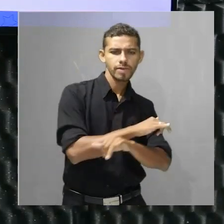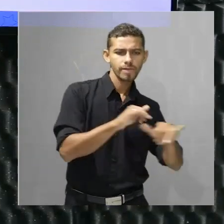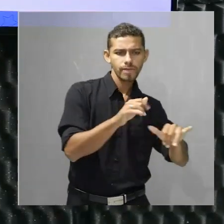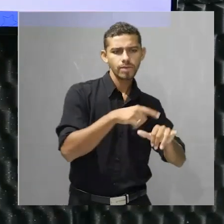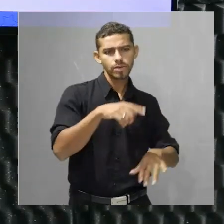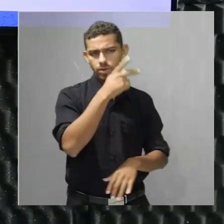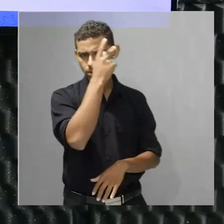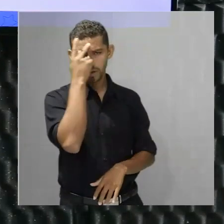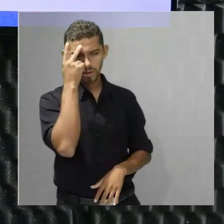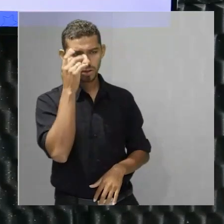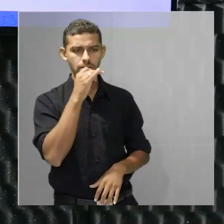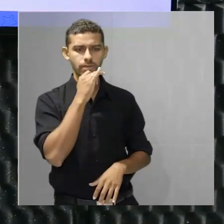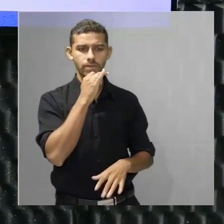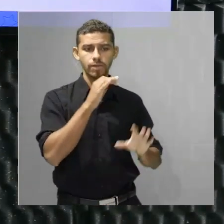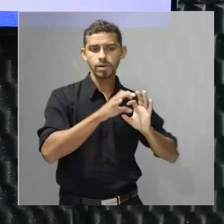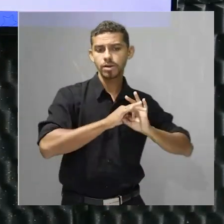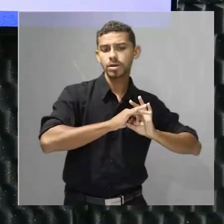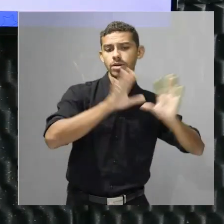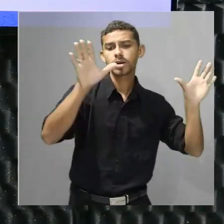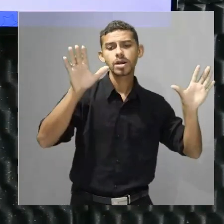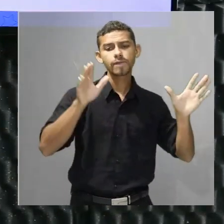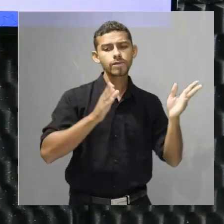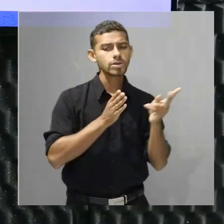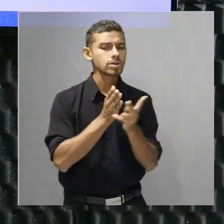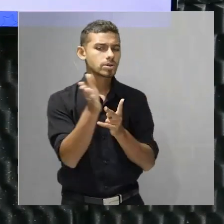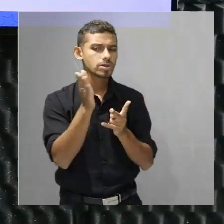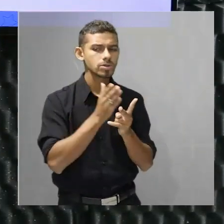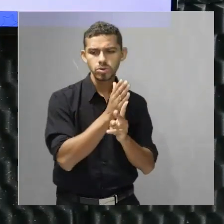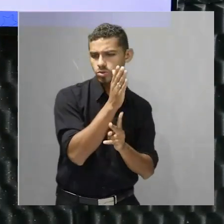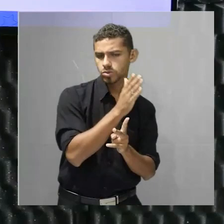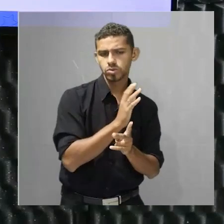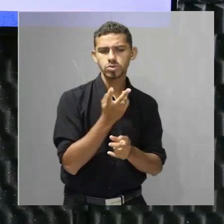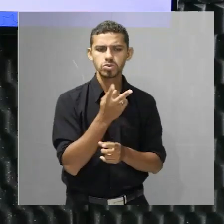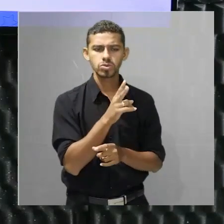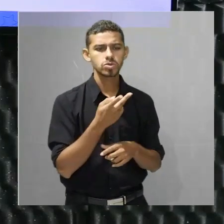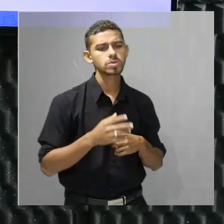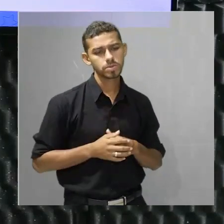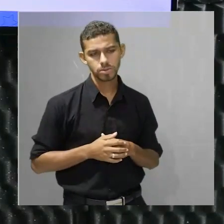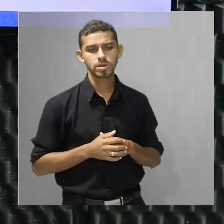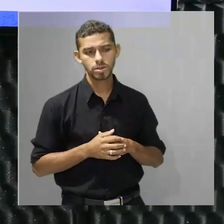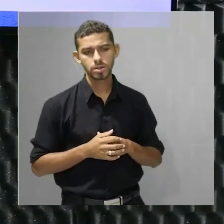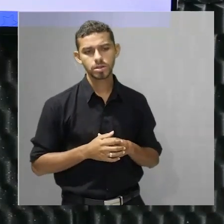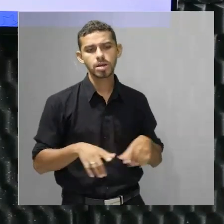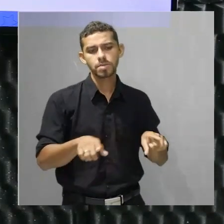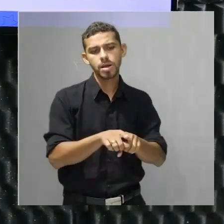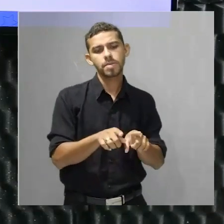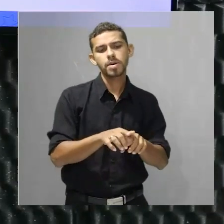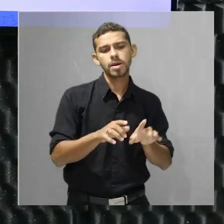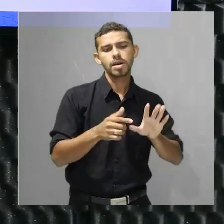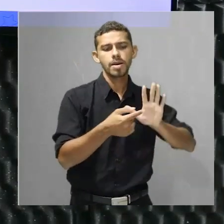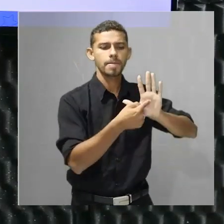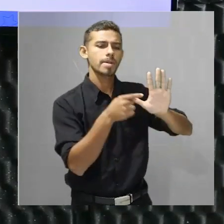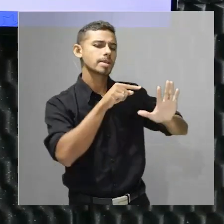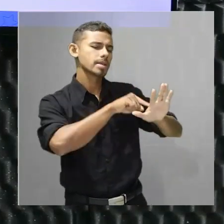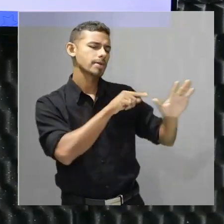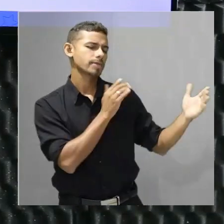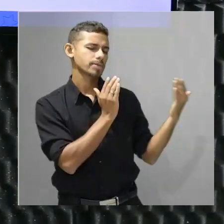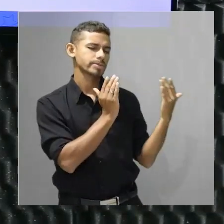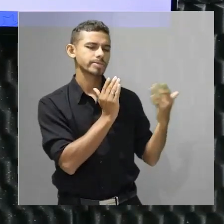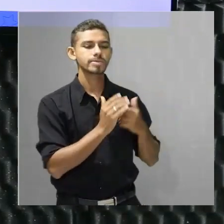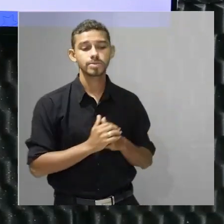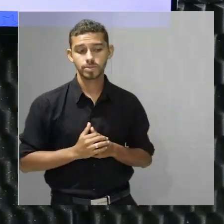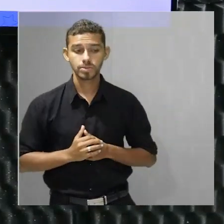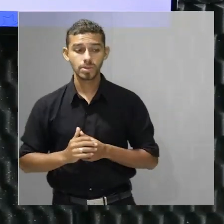e objetiva livre tinha ambiguidades né duplo sentido e metáforas né comparações em letra D